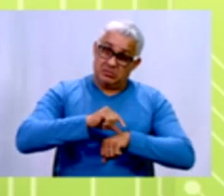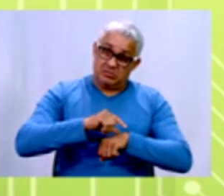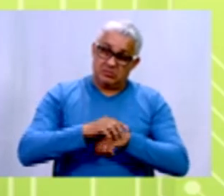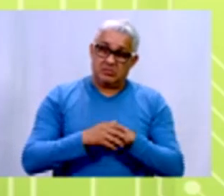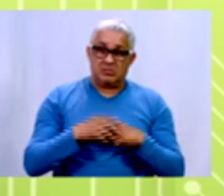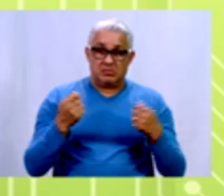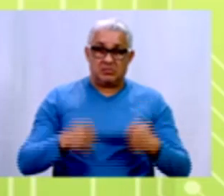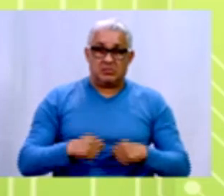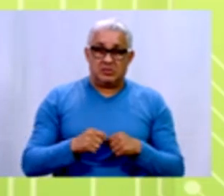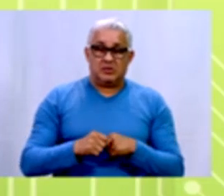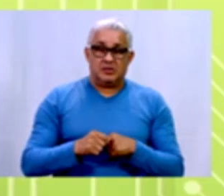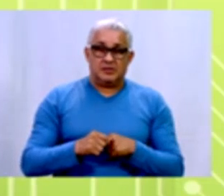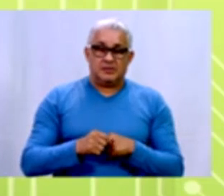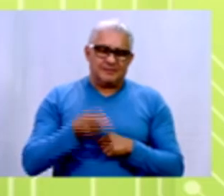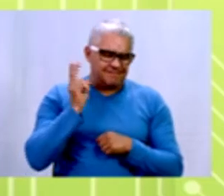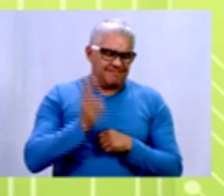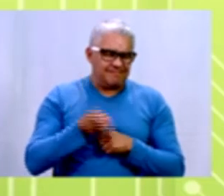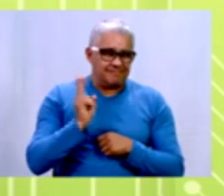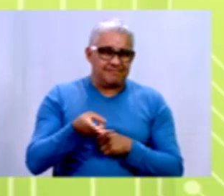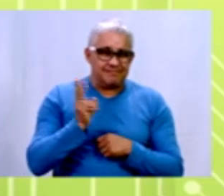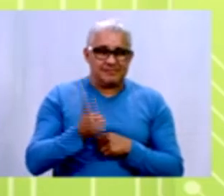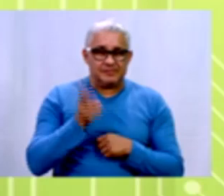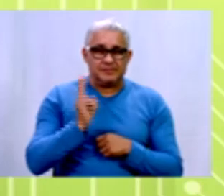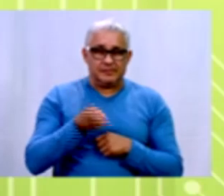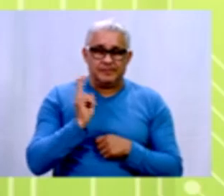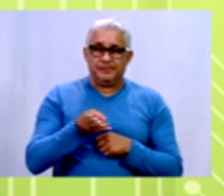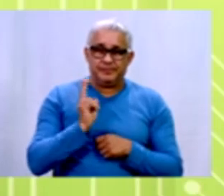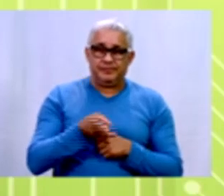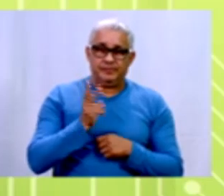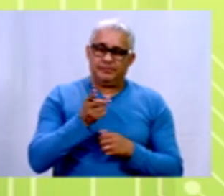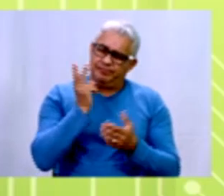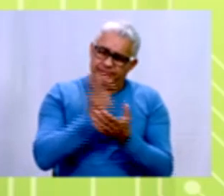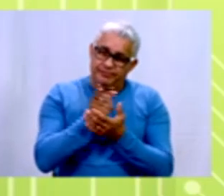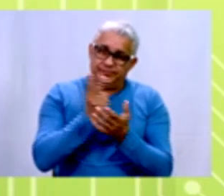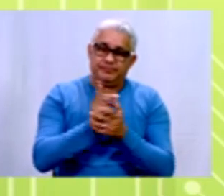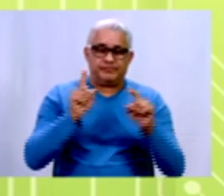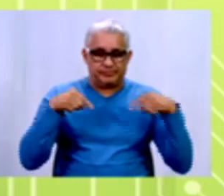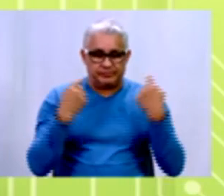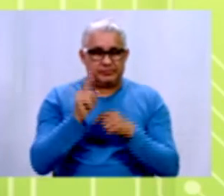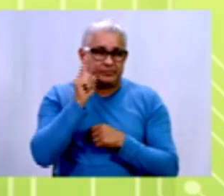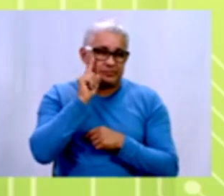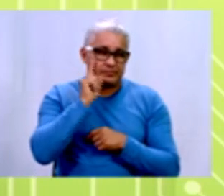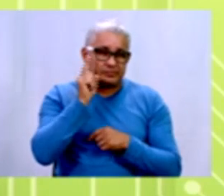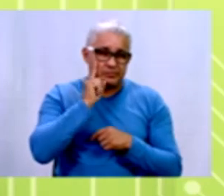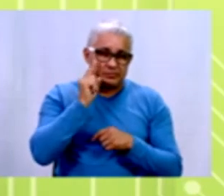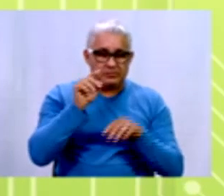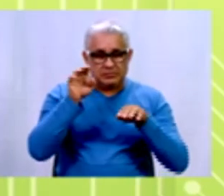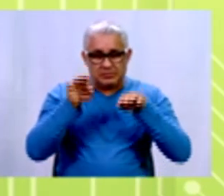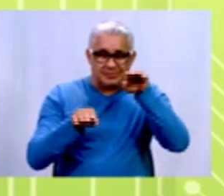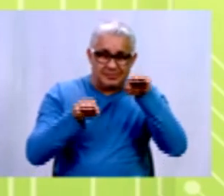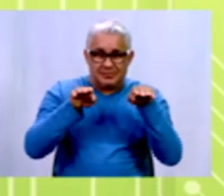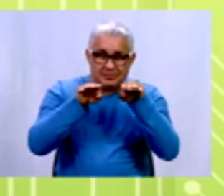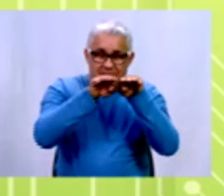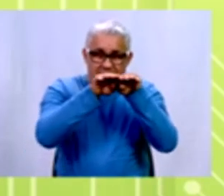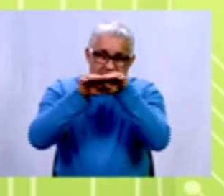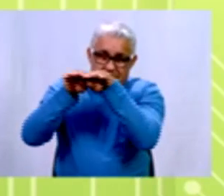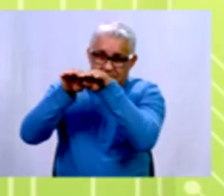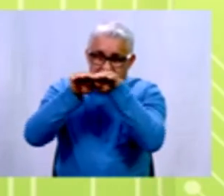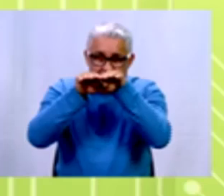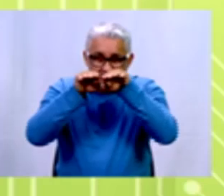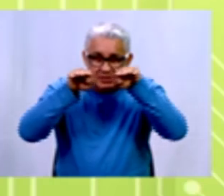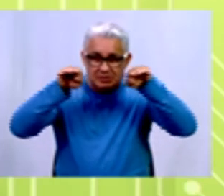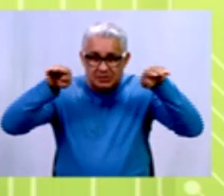que seja rotineiro para que sempre sejam feitas a reunião diária e esse alinhamento seja feito.